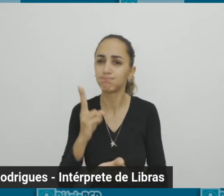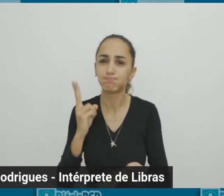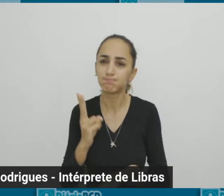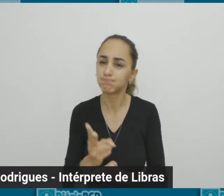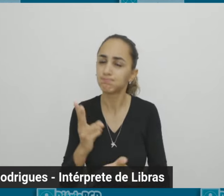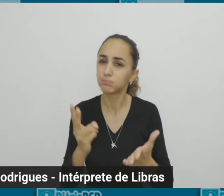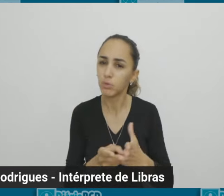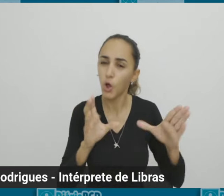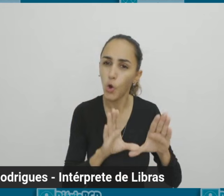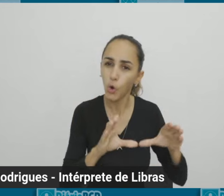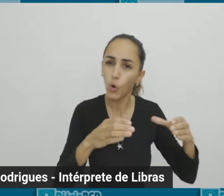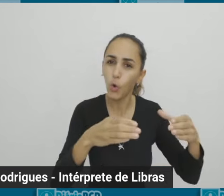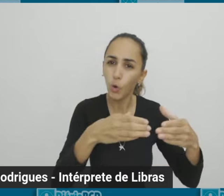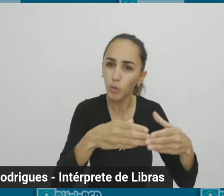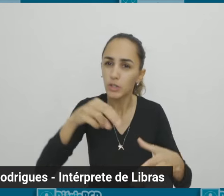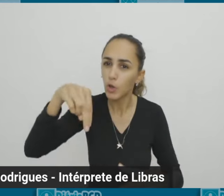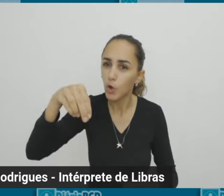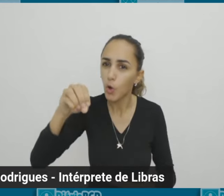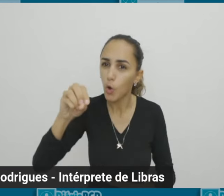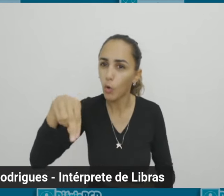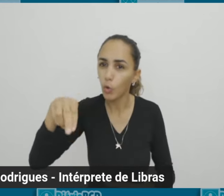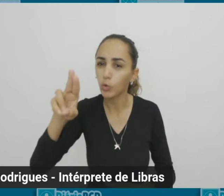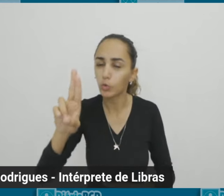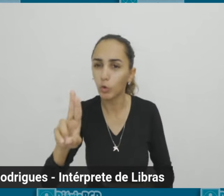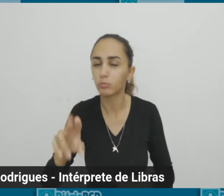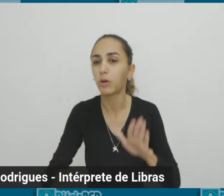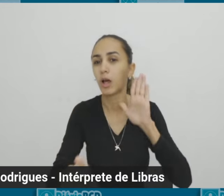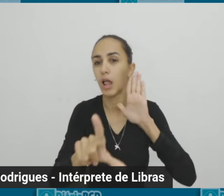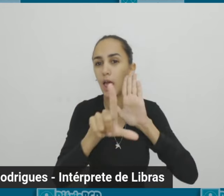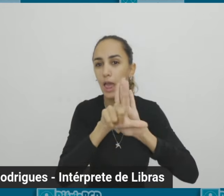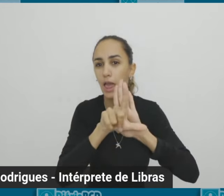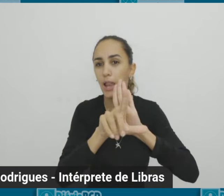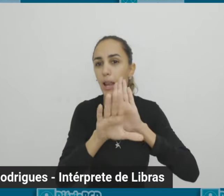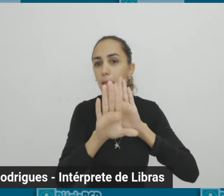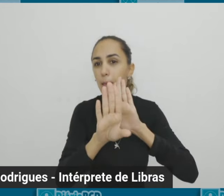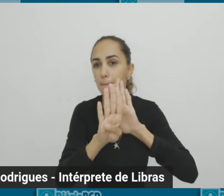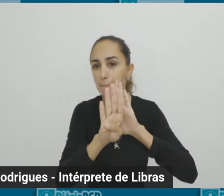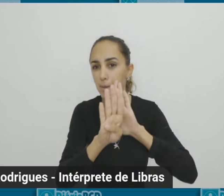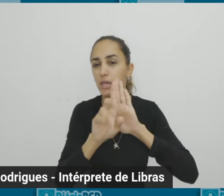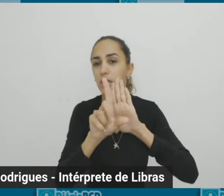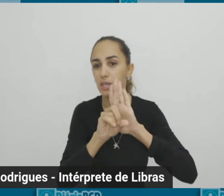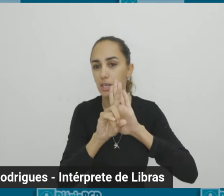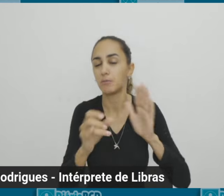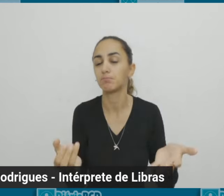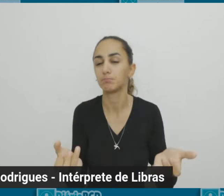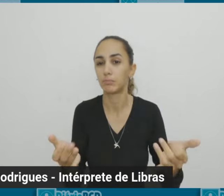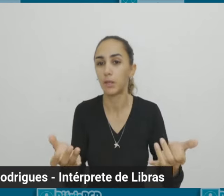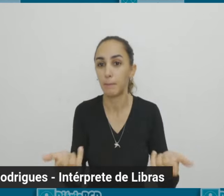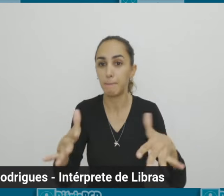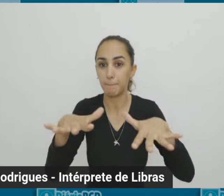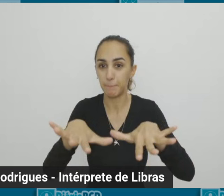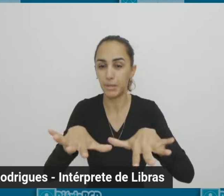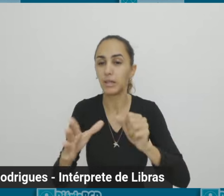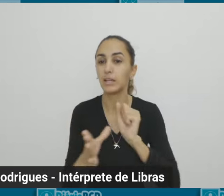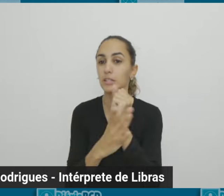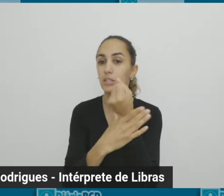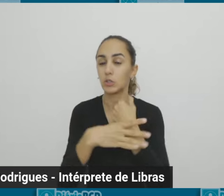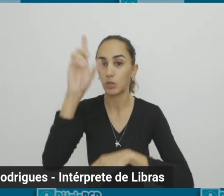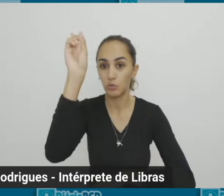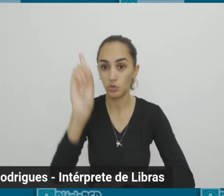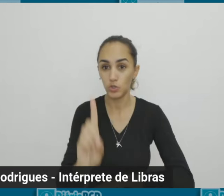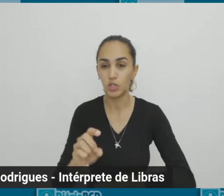ONU, mesmo com a Lei Brasileira de Inclusão, assegurando todos os direitos políticos das